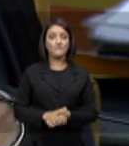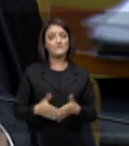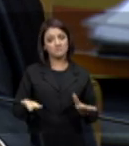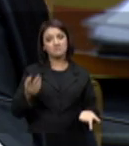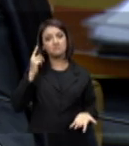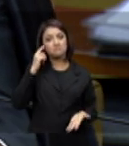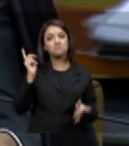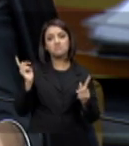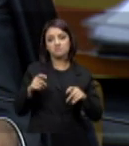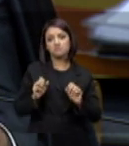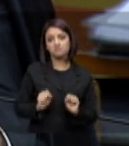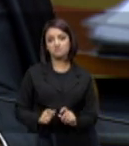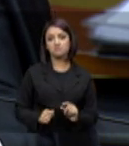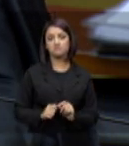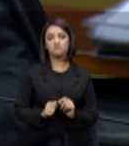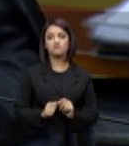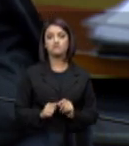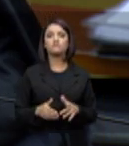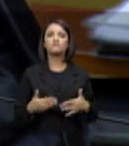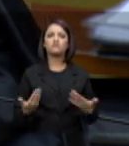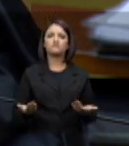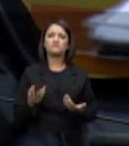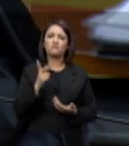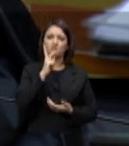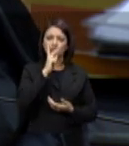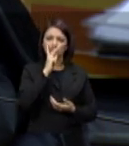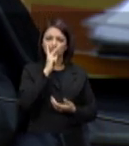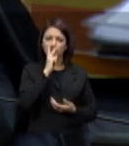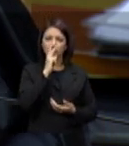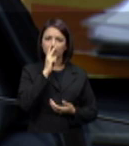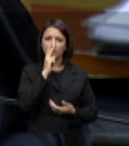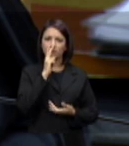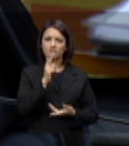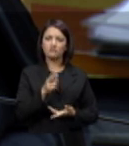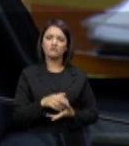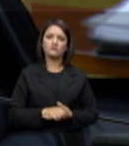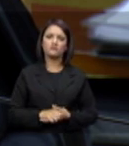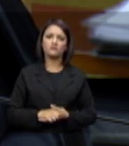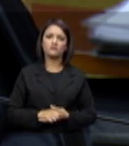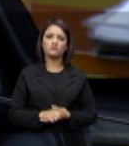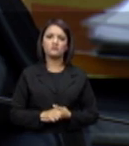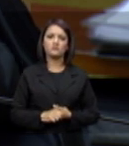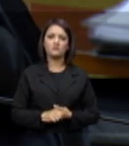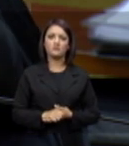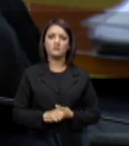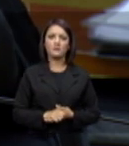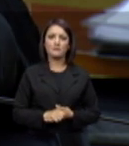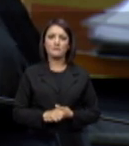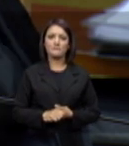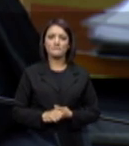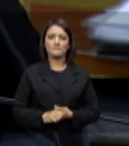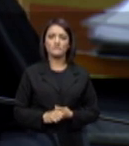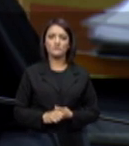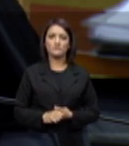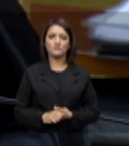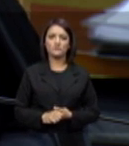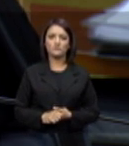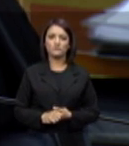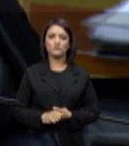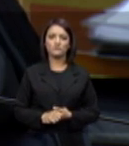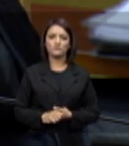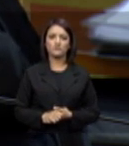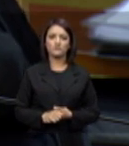imagino que sim e modo que a mim me parece que eu superaria a essa questão até